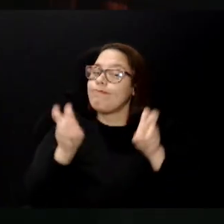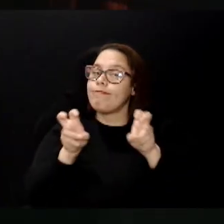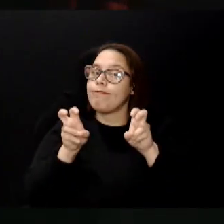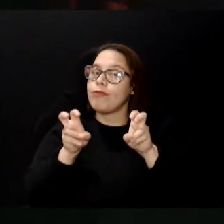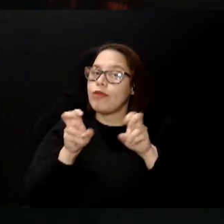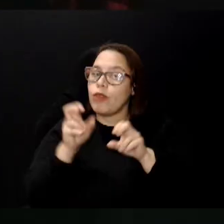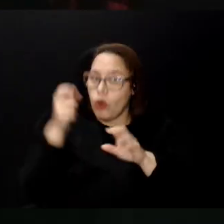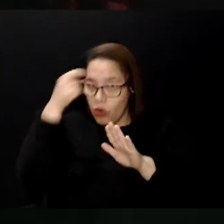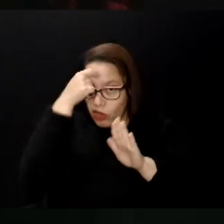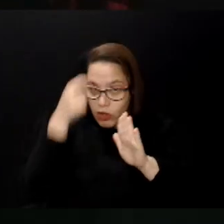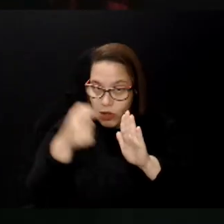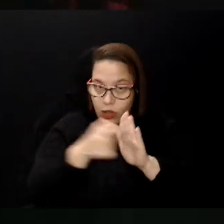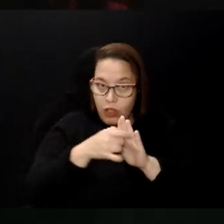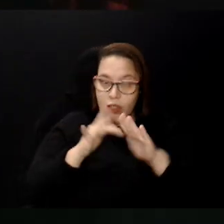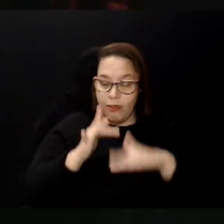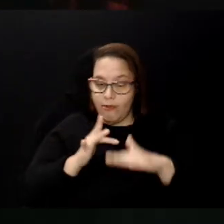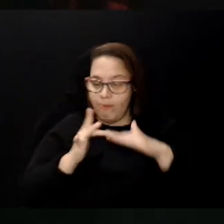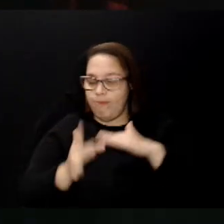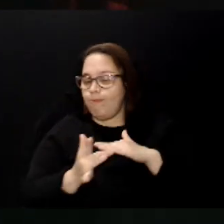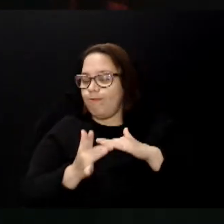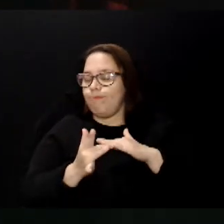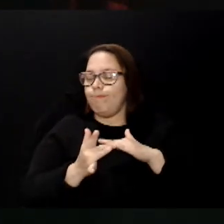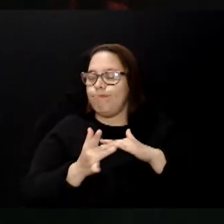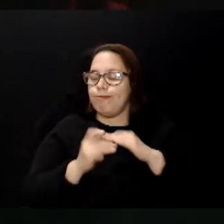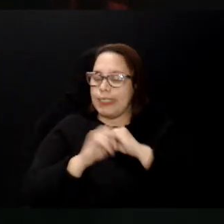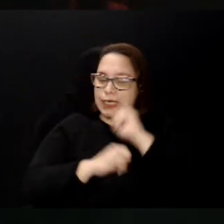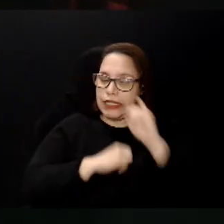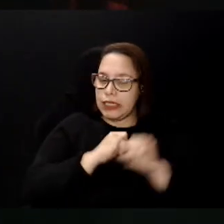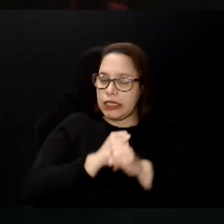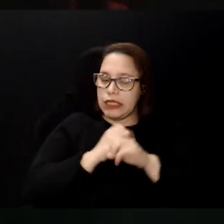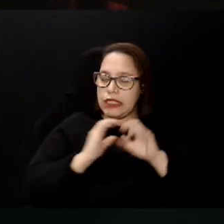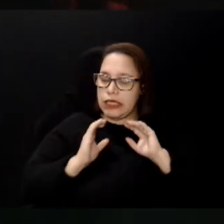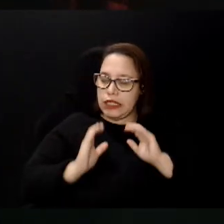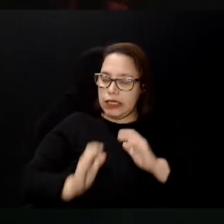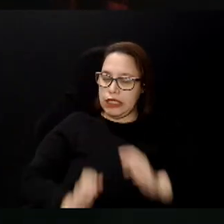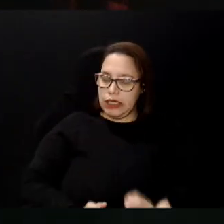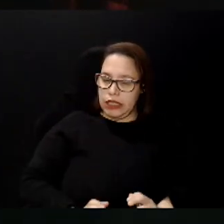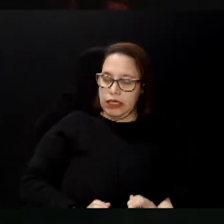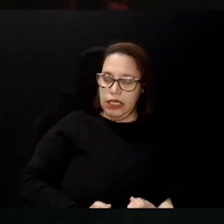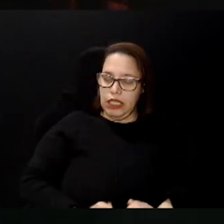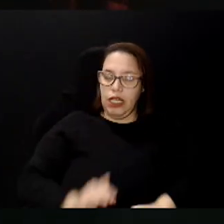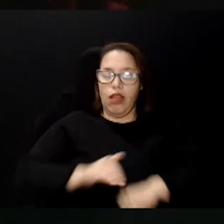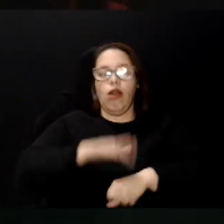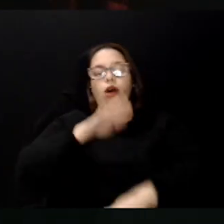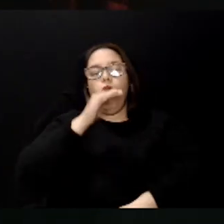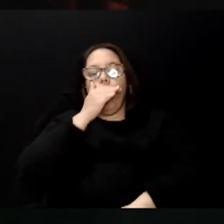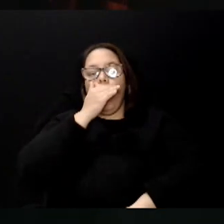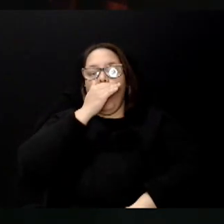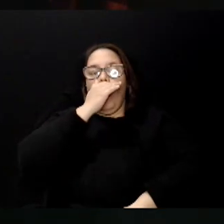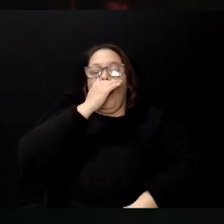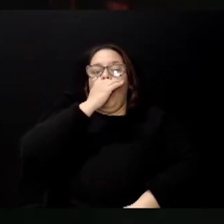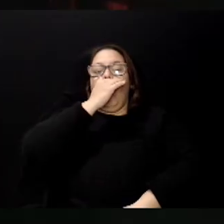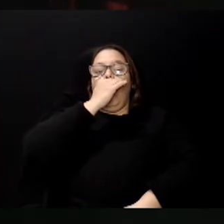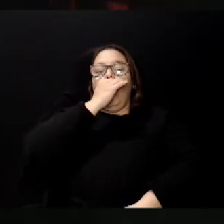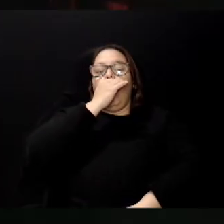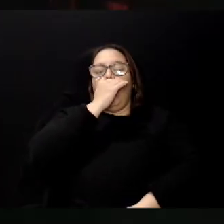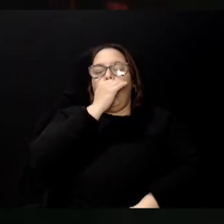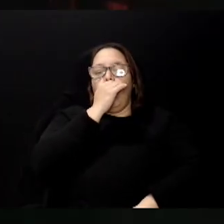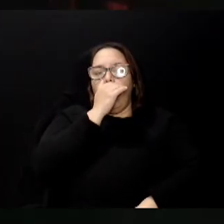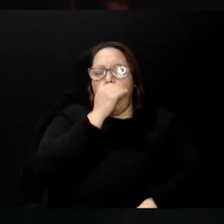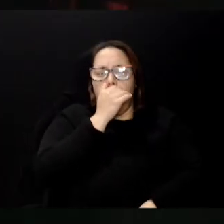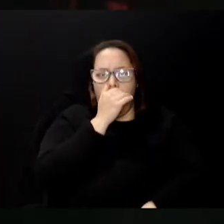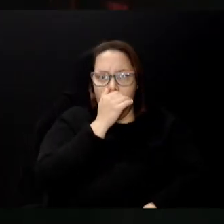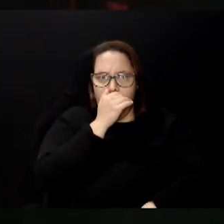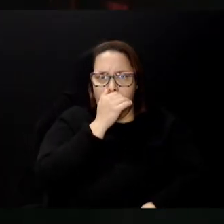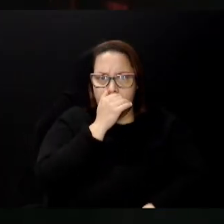redes sociais, né, da internet, um comportamento, gente, que cada vez mais ele tem sido visto entre as